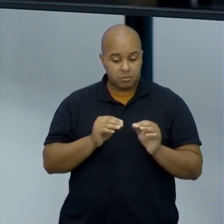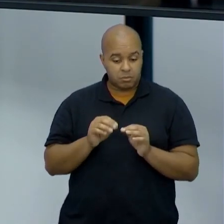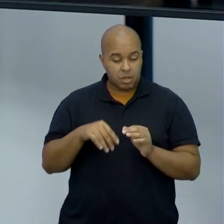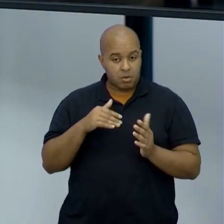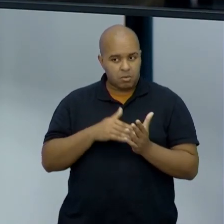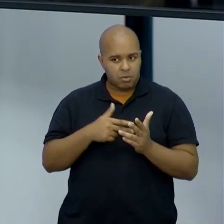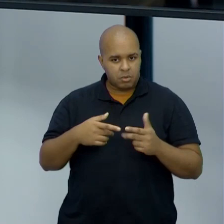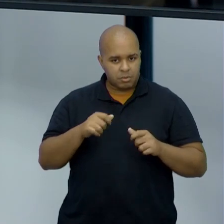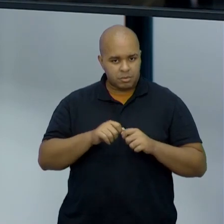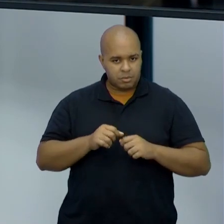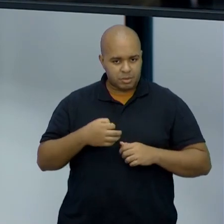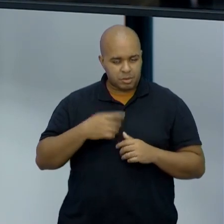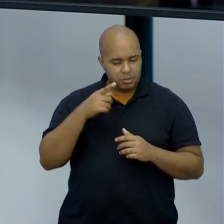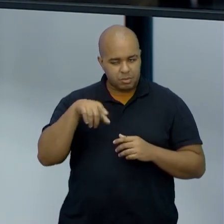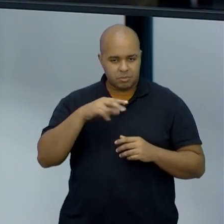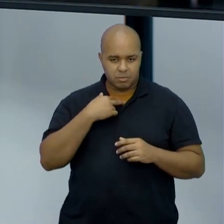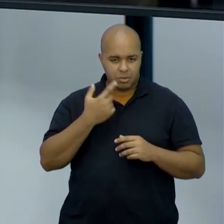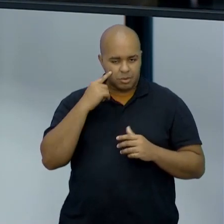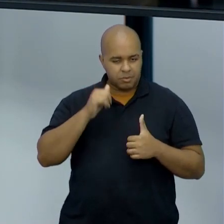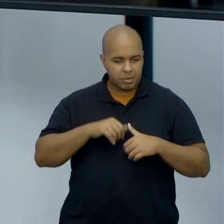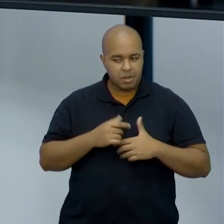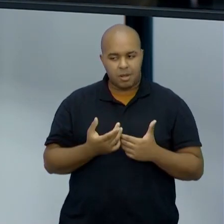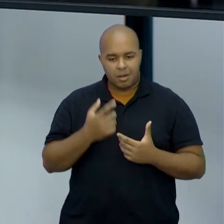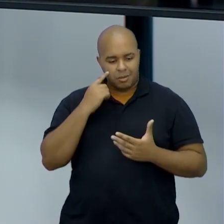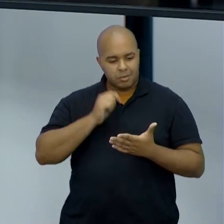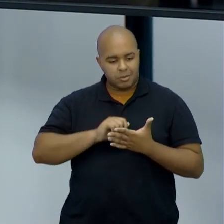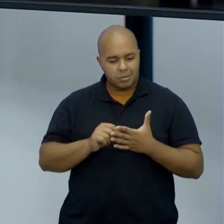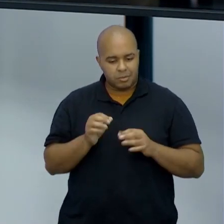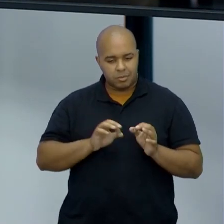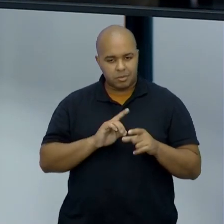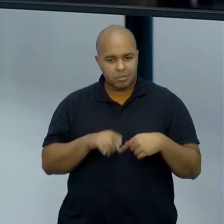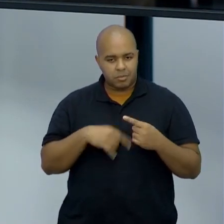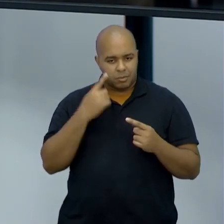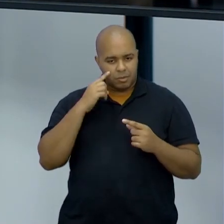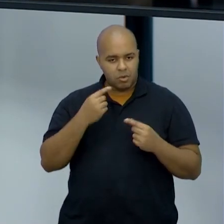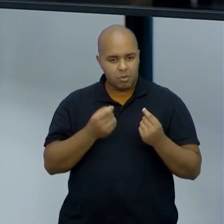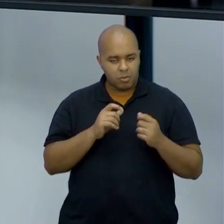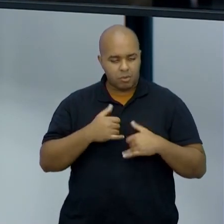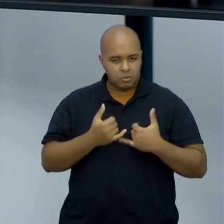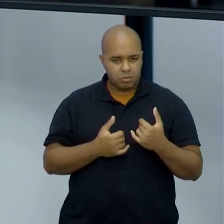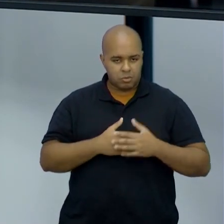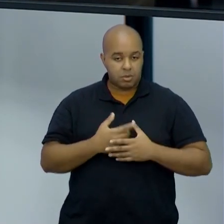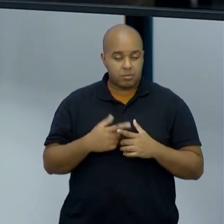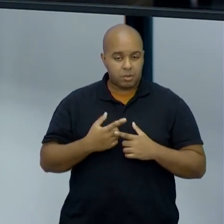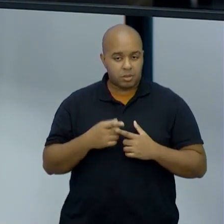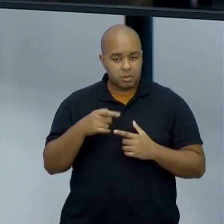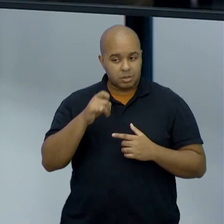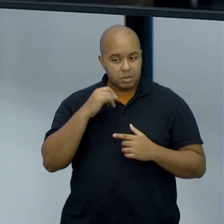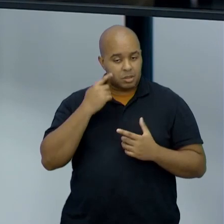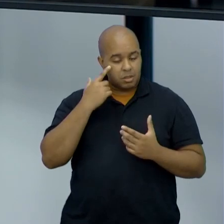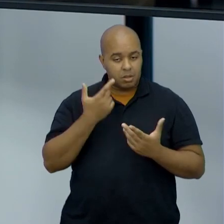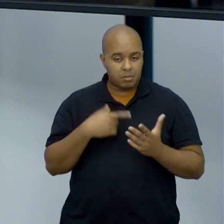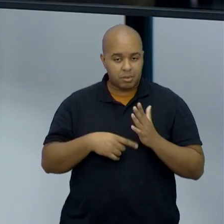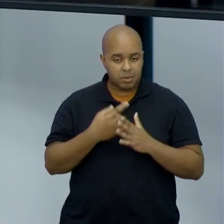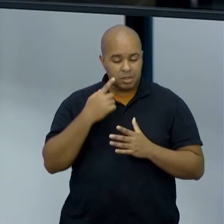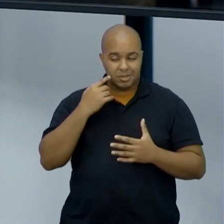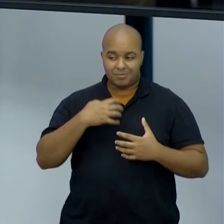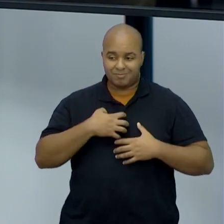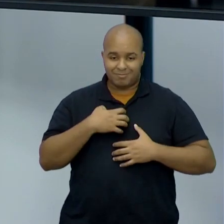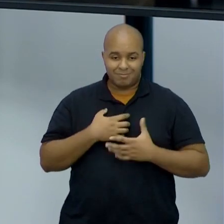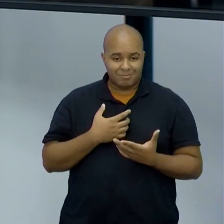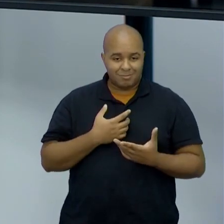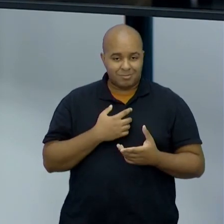última coisa que você faz. Você não pode deixar, vou escrever o manual e depois eu vejo como que é o jogo. Porque senão, primeiro que vai ser